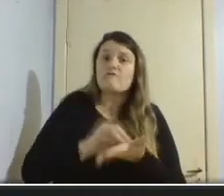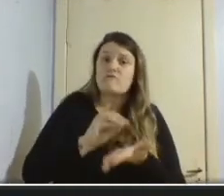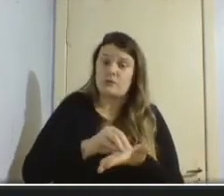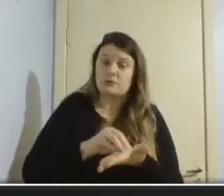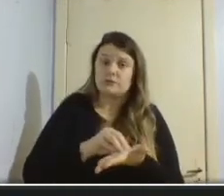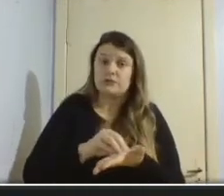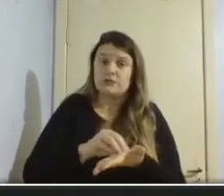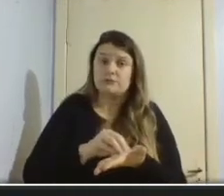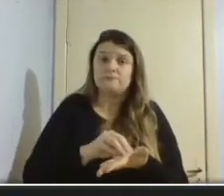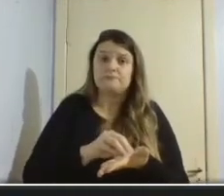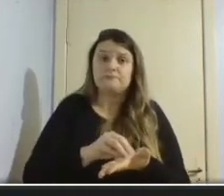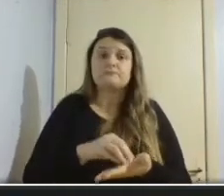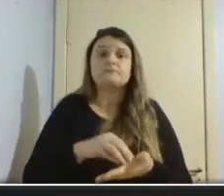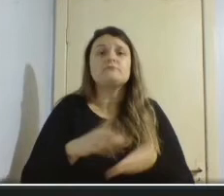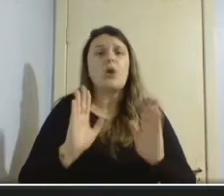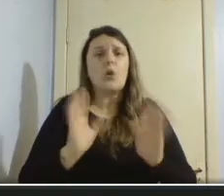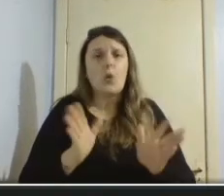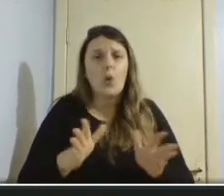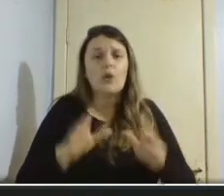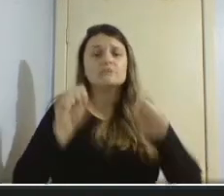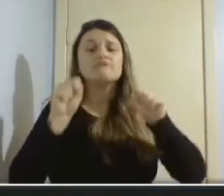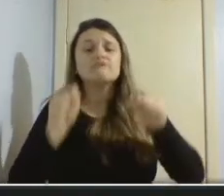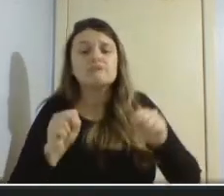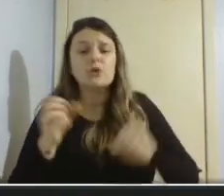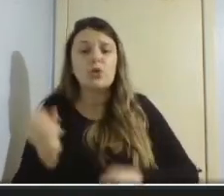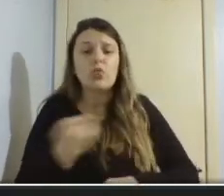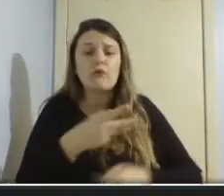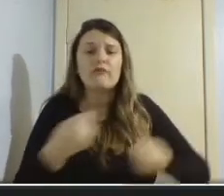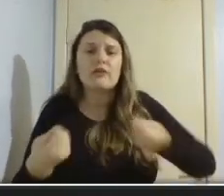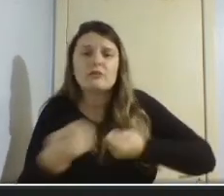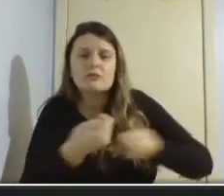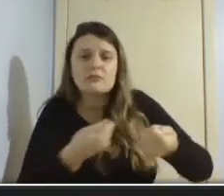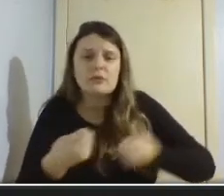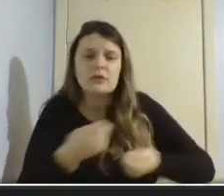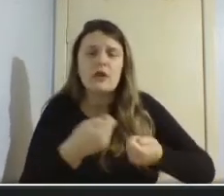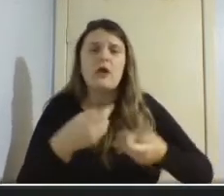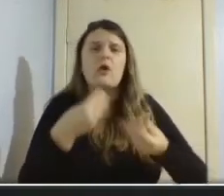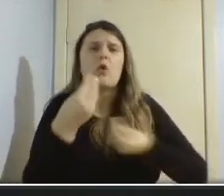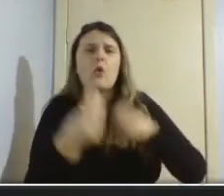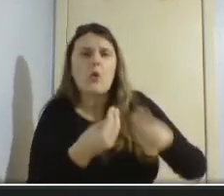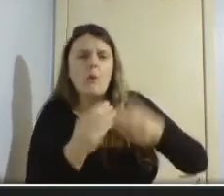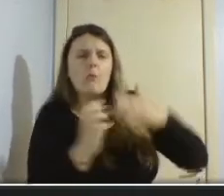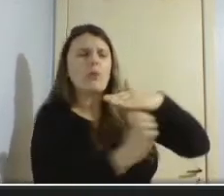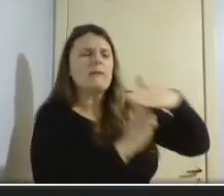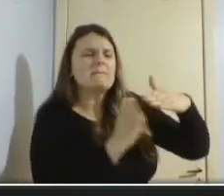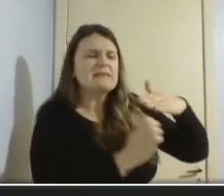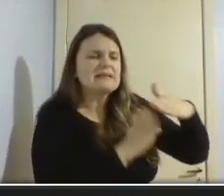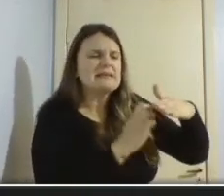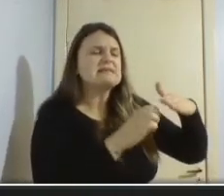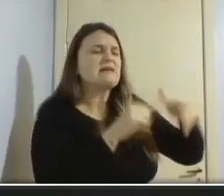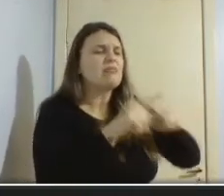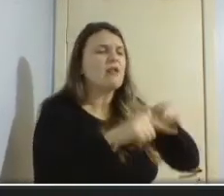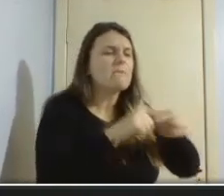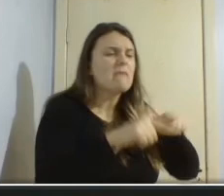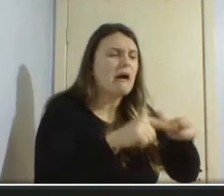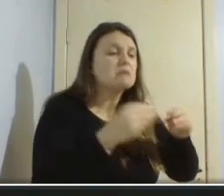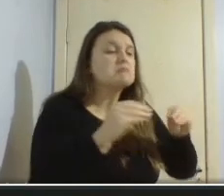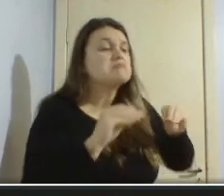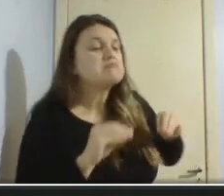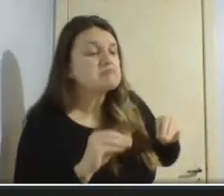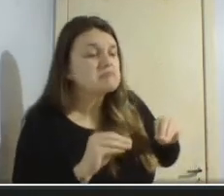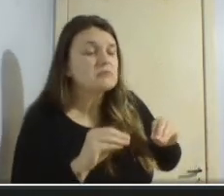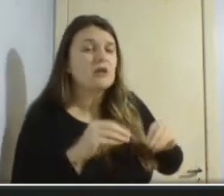economia, a partir dos novos modelos de negócios, modelos de empresas que são as chamadas